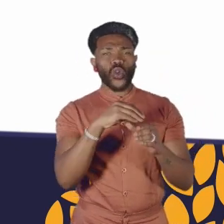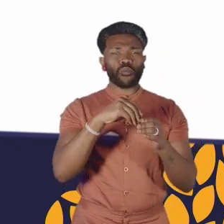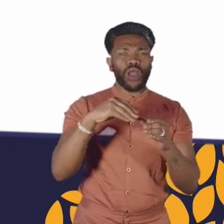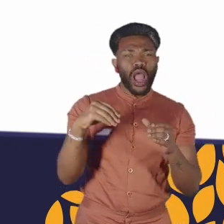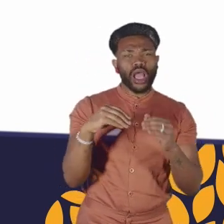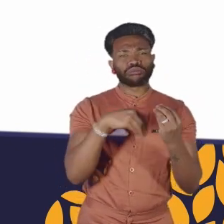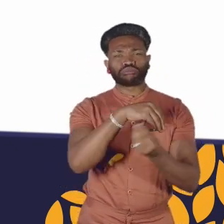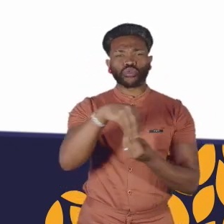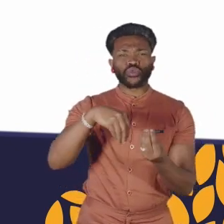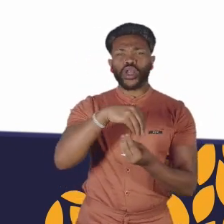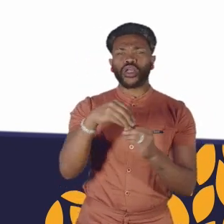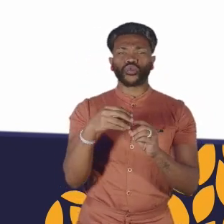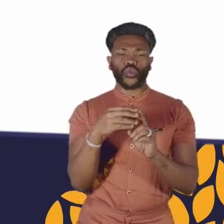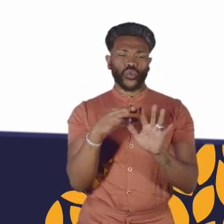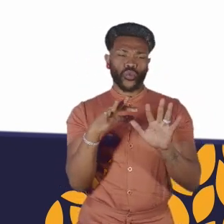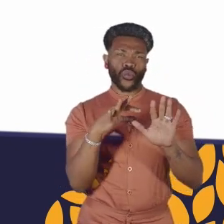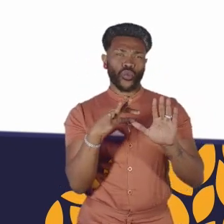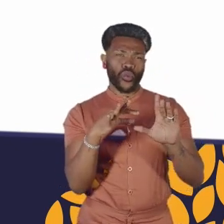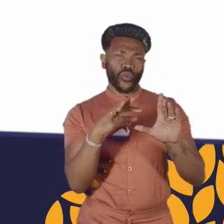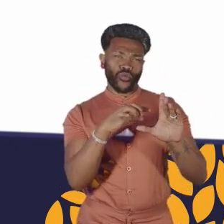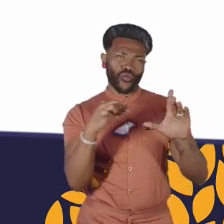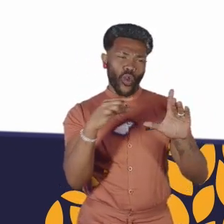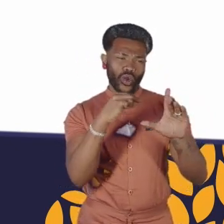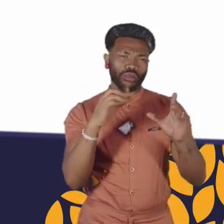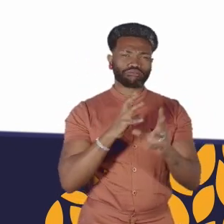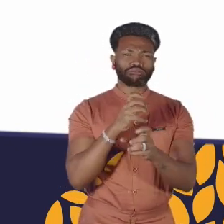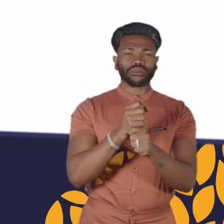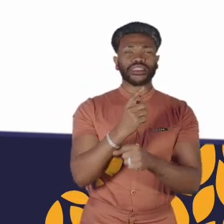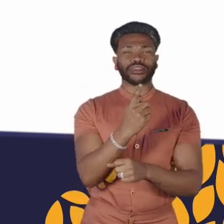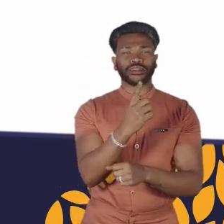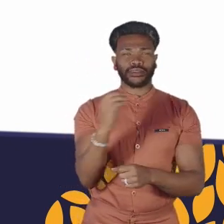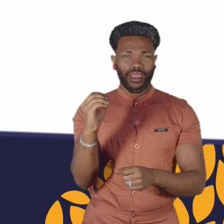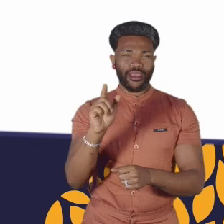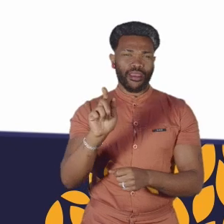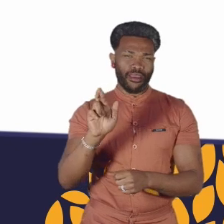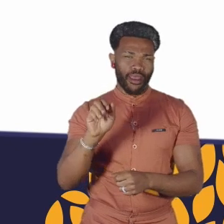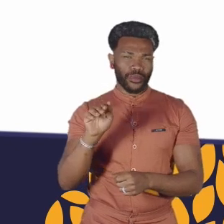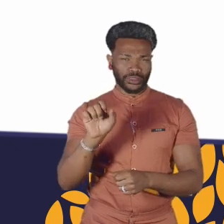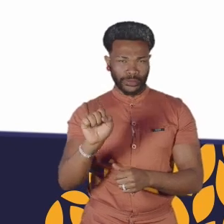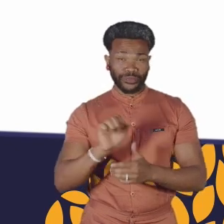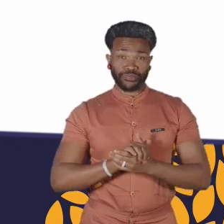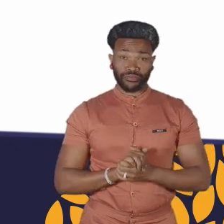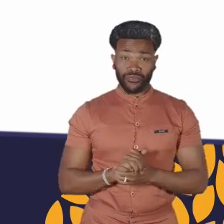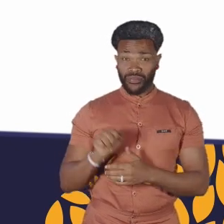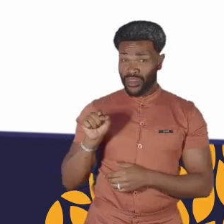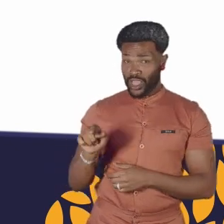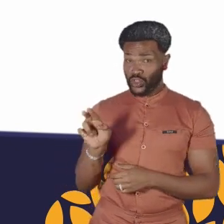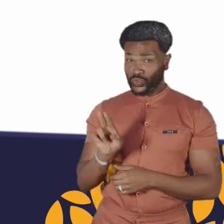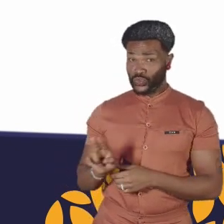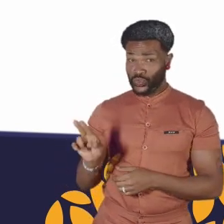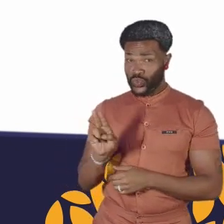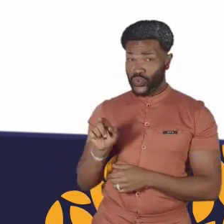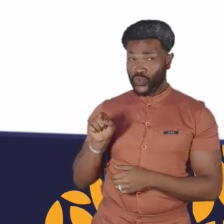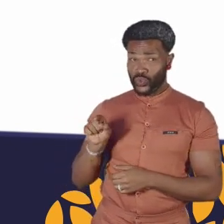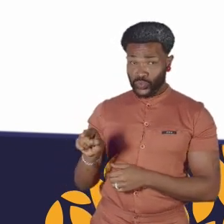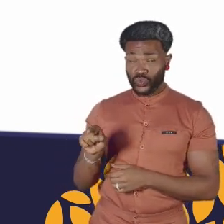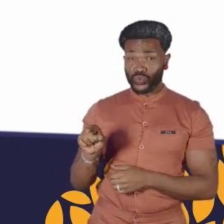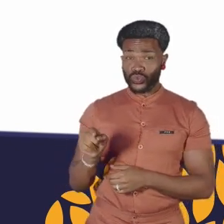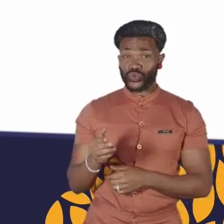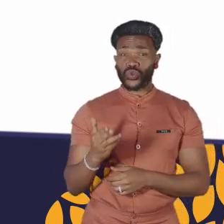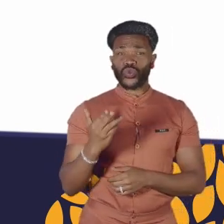folha, mas na média 100 gramas por mês. E aí, pessoal, esse uso